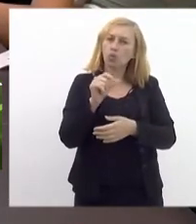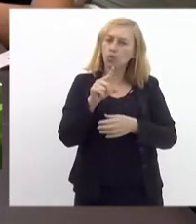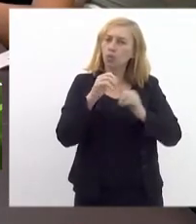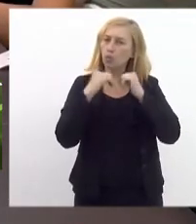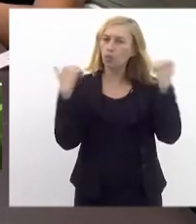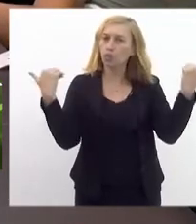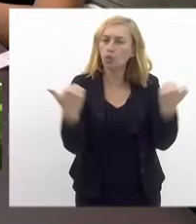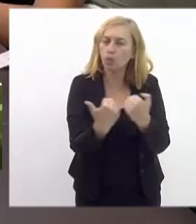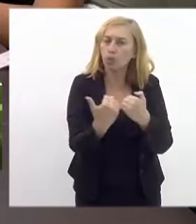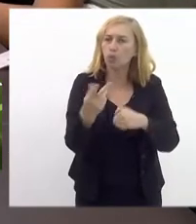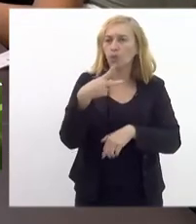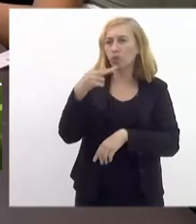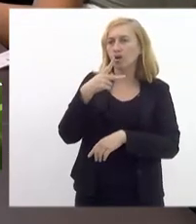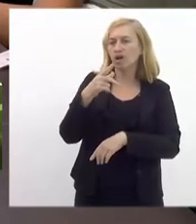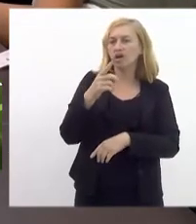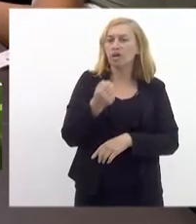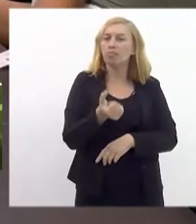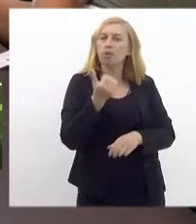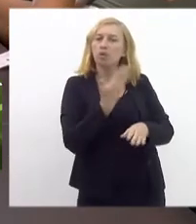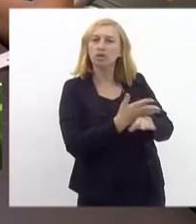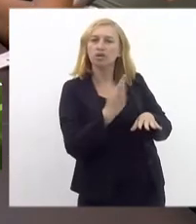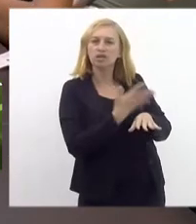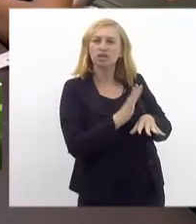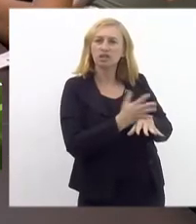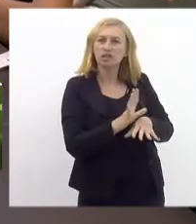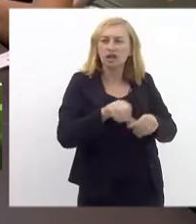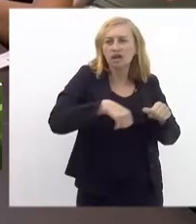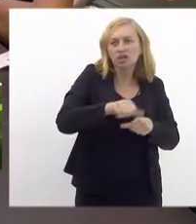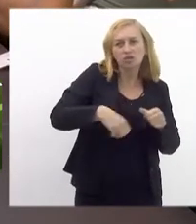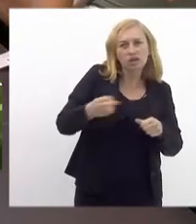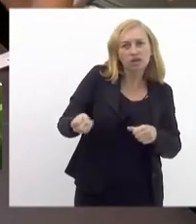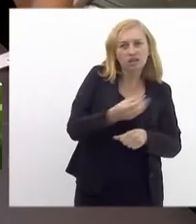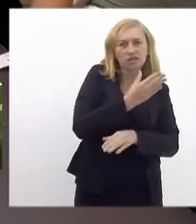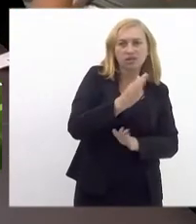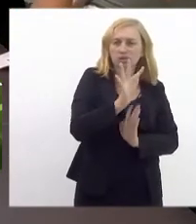pouco praticado, está lá o termo inovação social, que é um